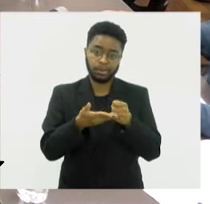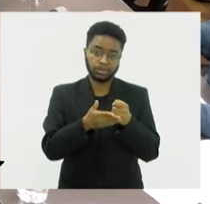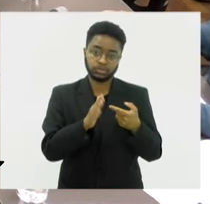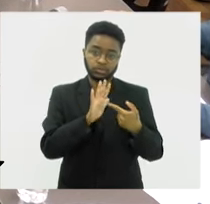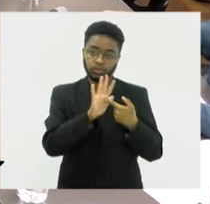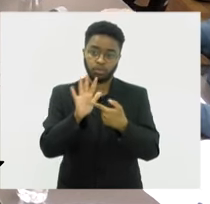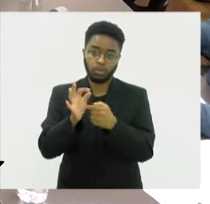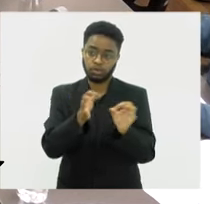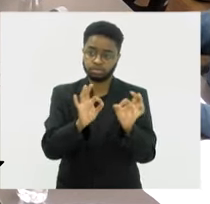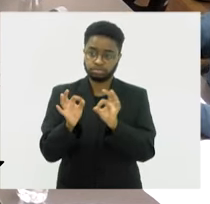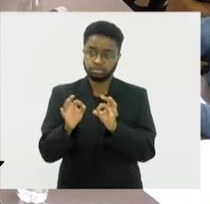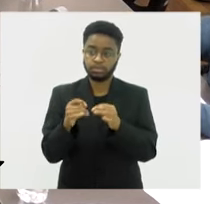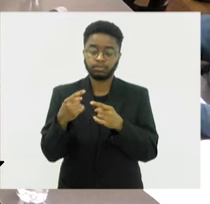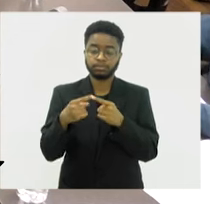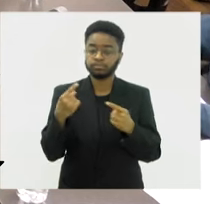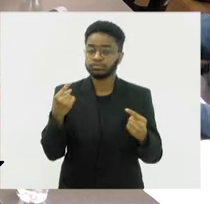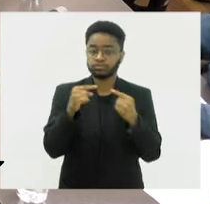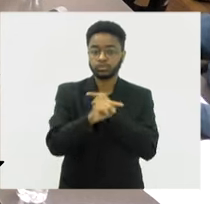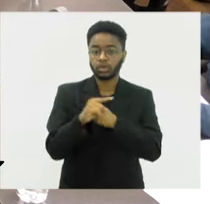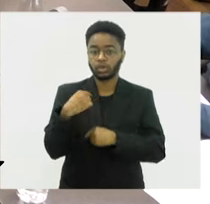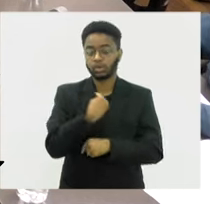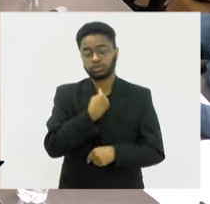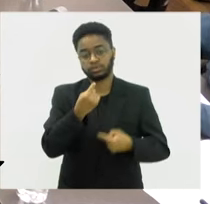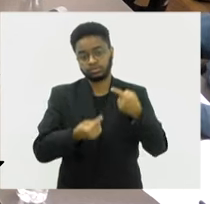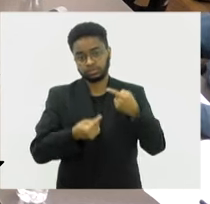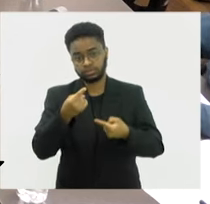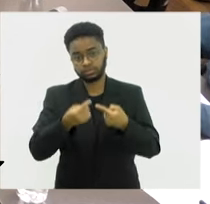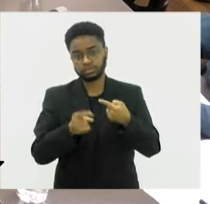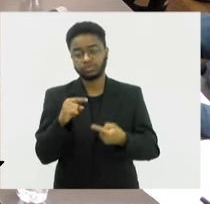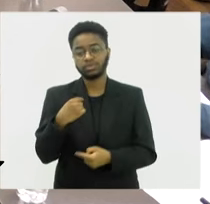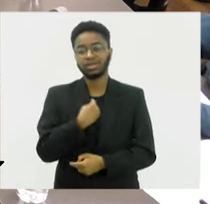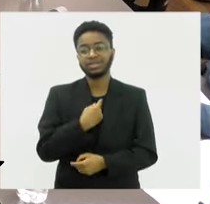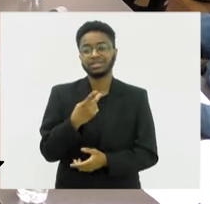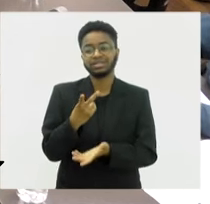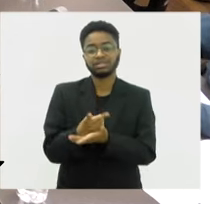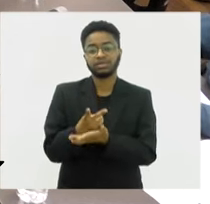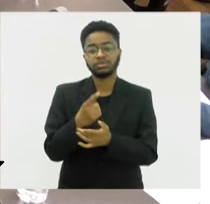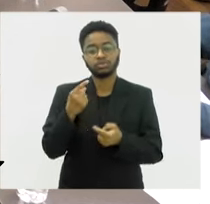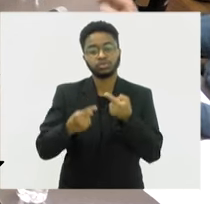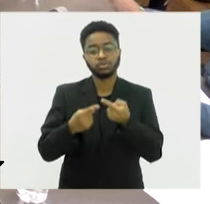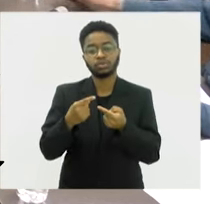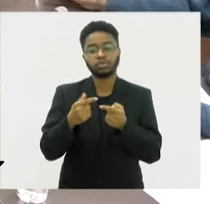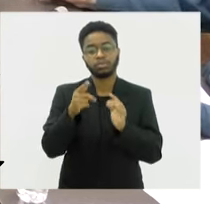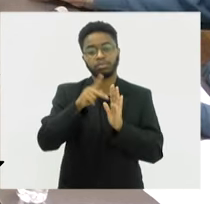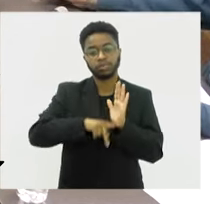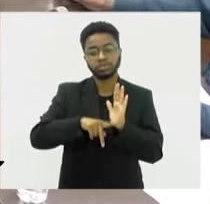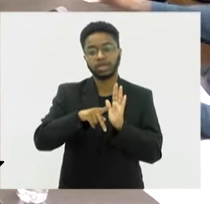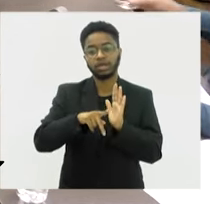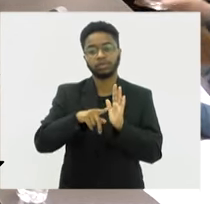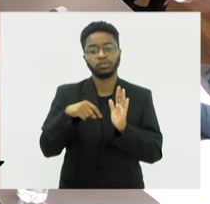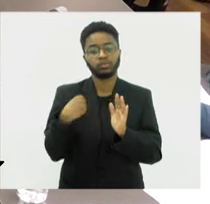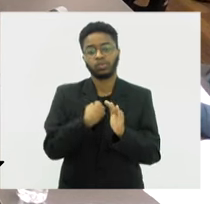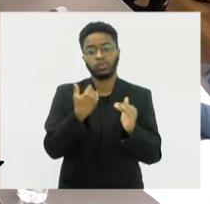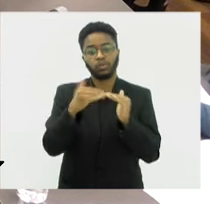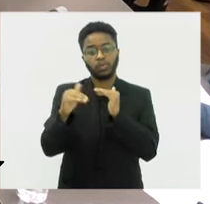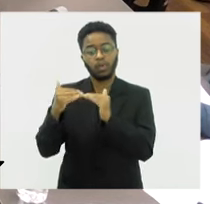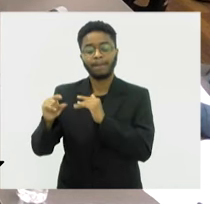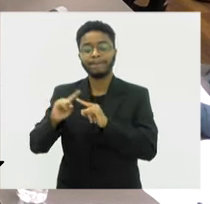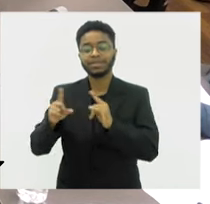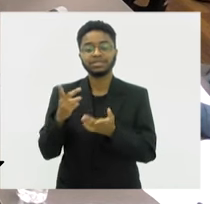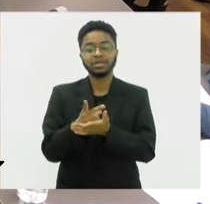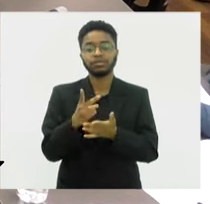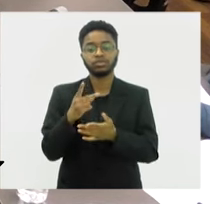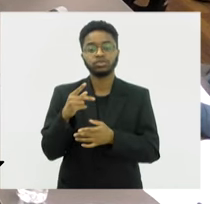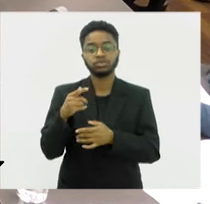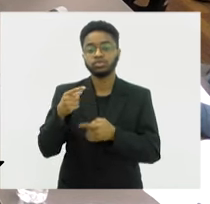gente tem feito aqui. A gente tem discutido os projetos mais antagônicos, os projetos mais divergentes, mas toda a discussão é pautada com